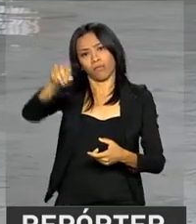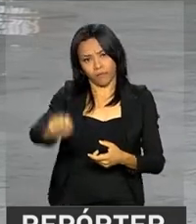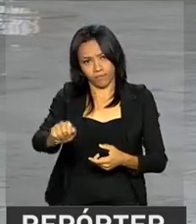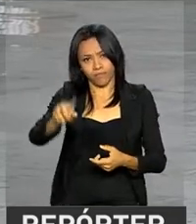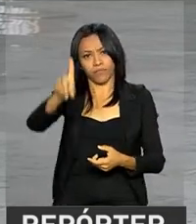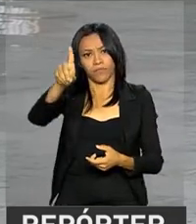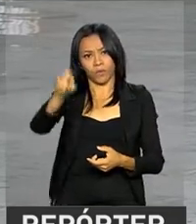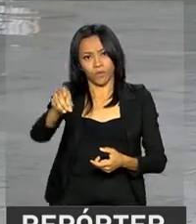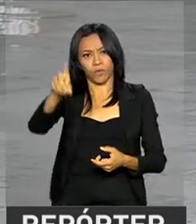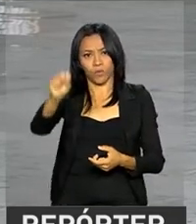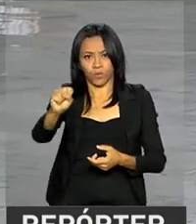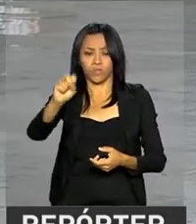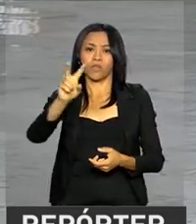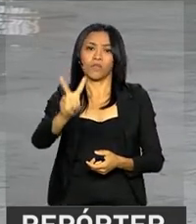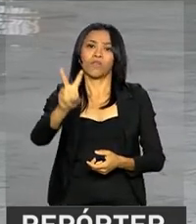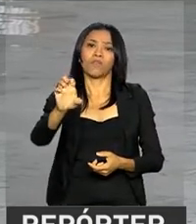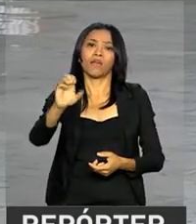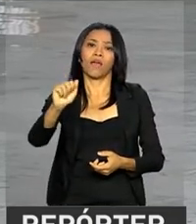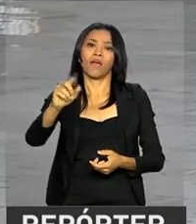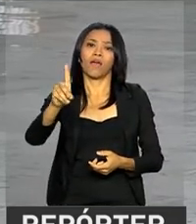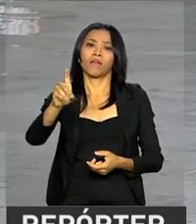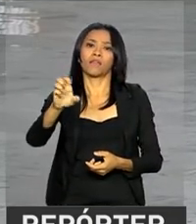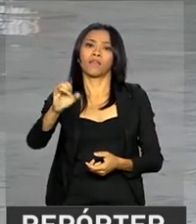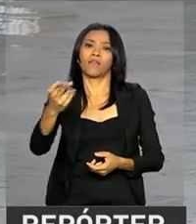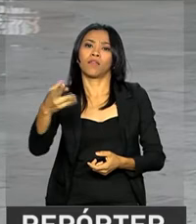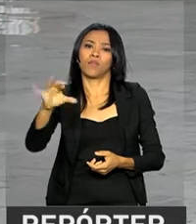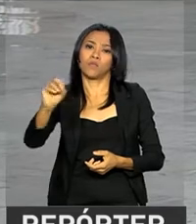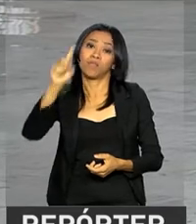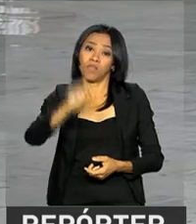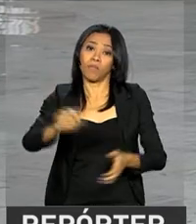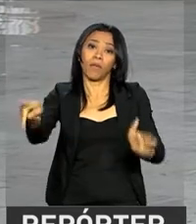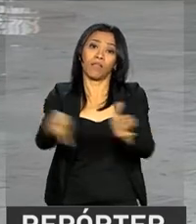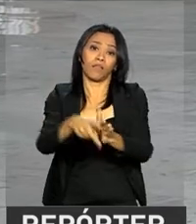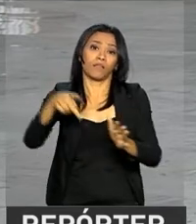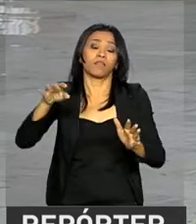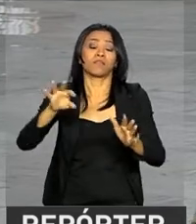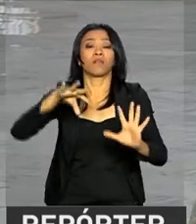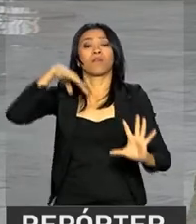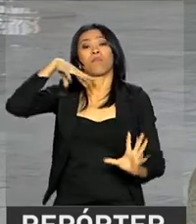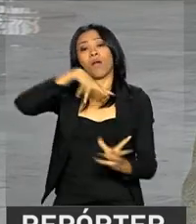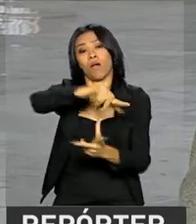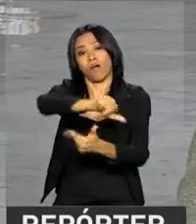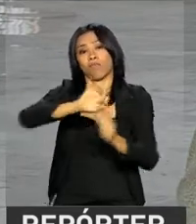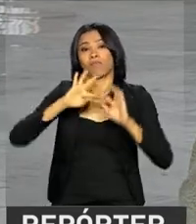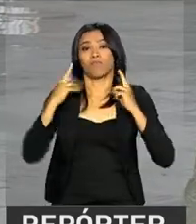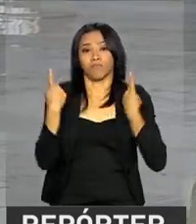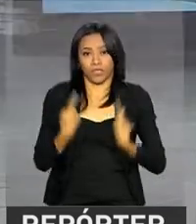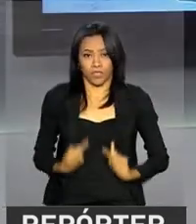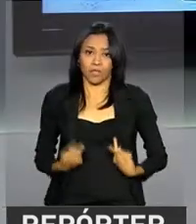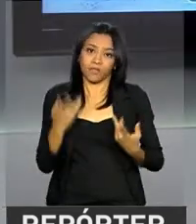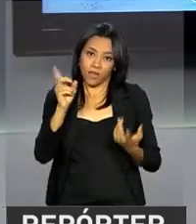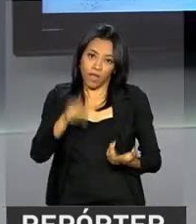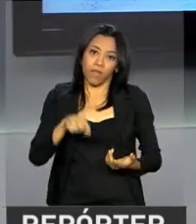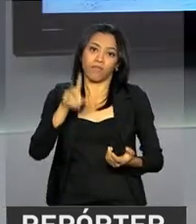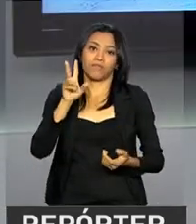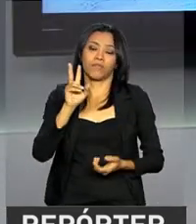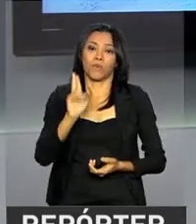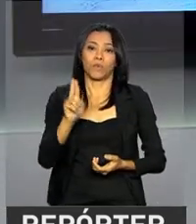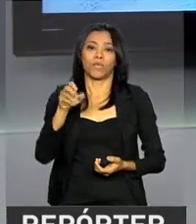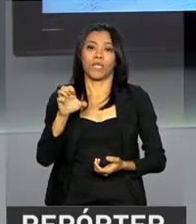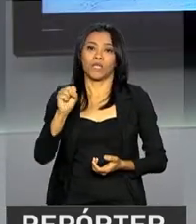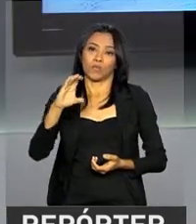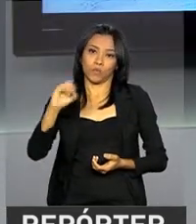importante considerada Patrimônio Natural da Humanidade pela Unesco. Volto com você, Thaisa. Obrigada, Mara,